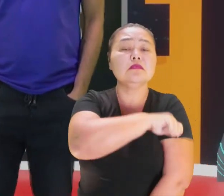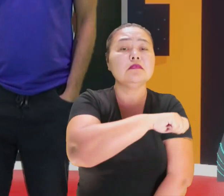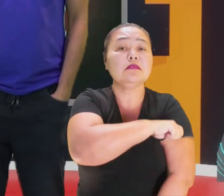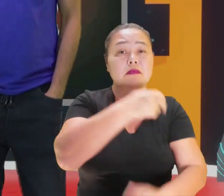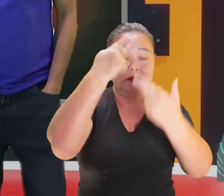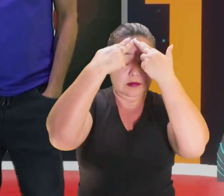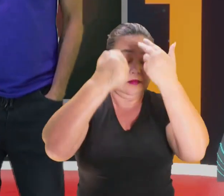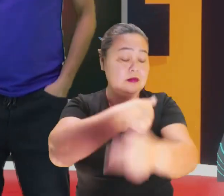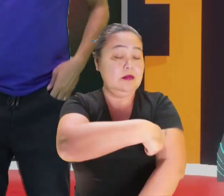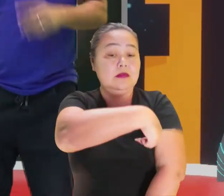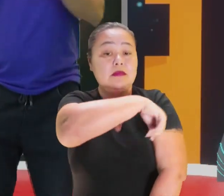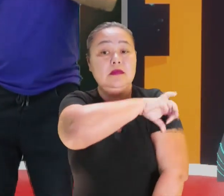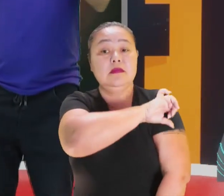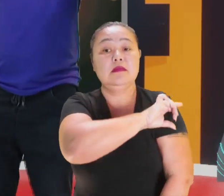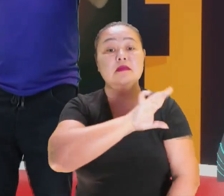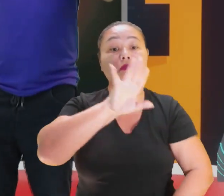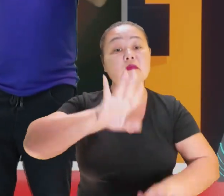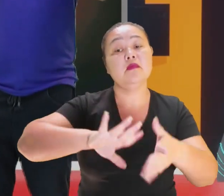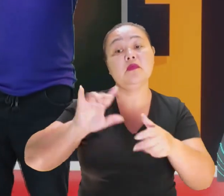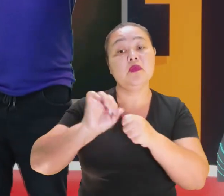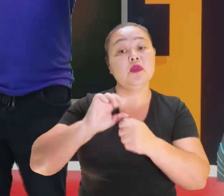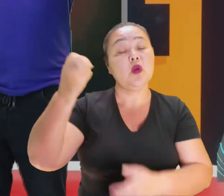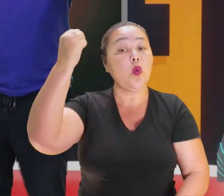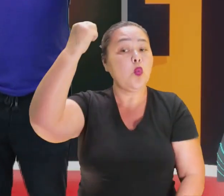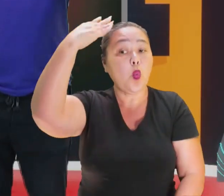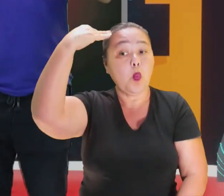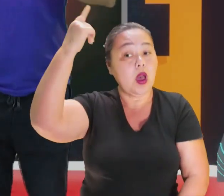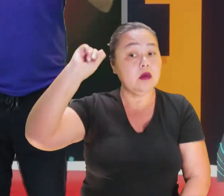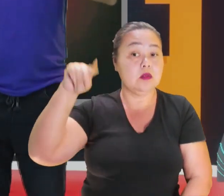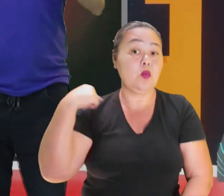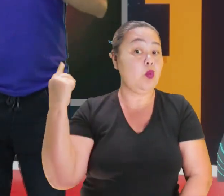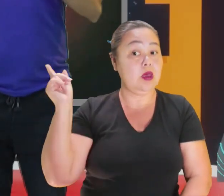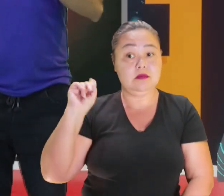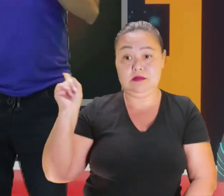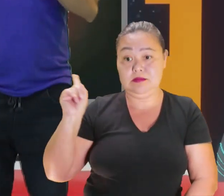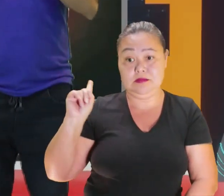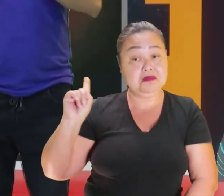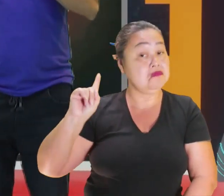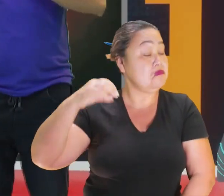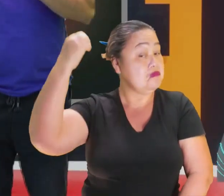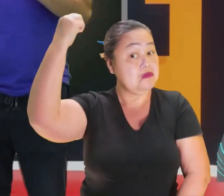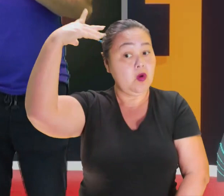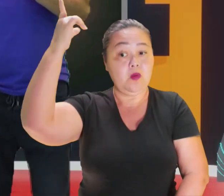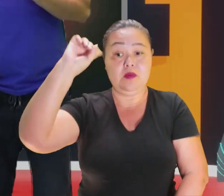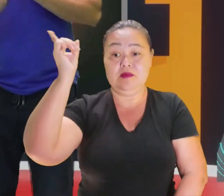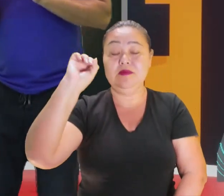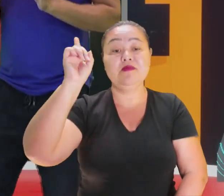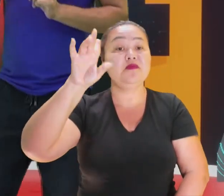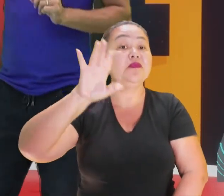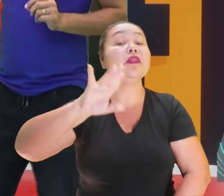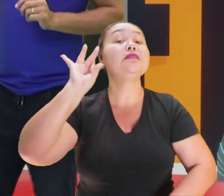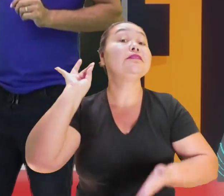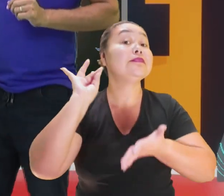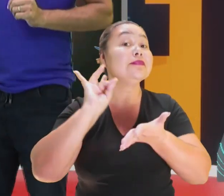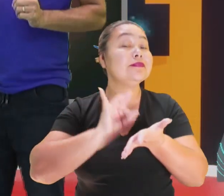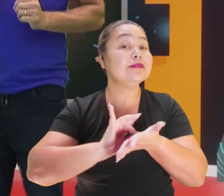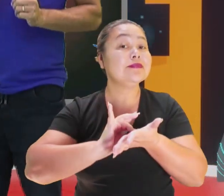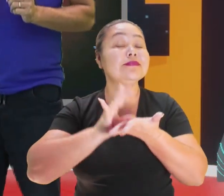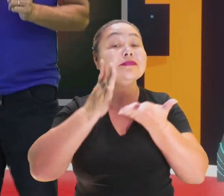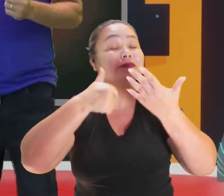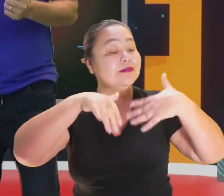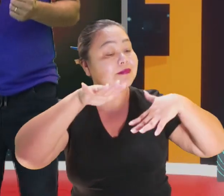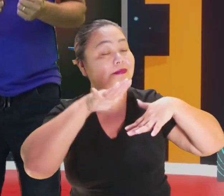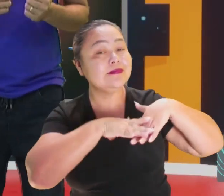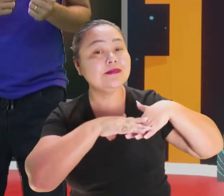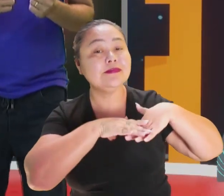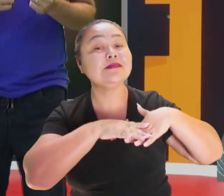ensino fundamental, vem cheio de neura. E a culpa não é nossa, não. Não, jamais. Não. Na verdade, a